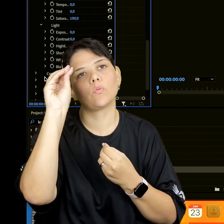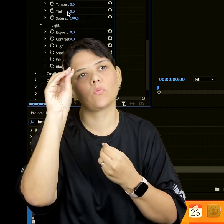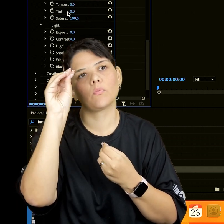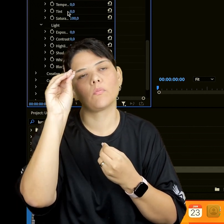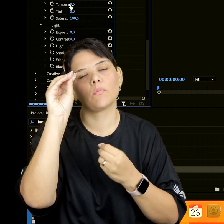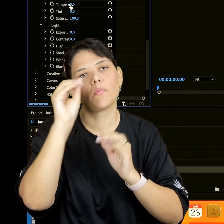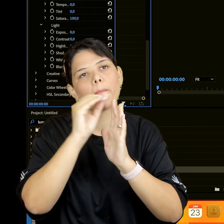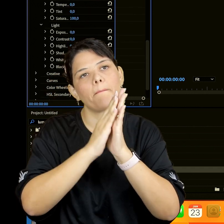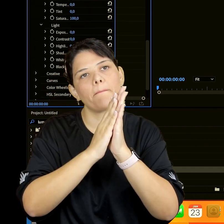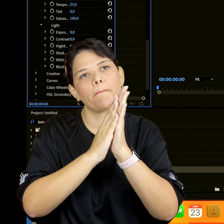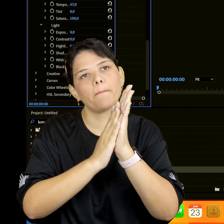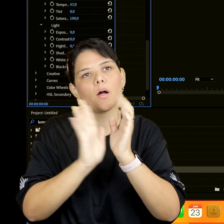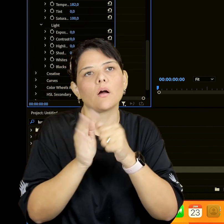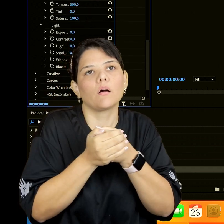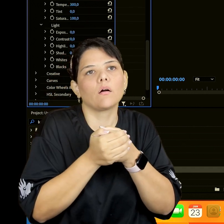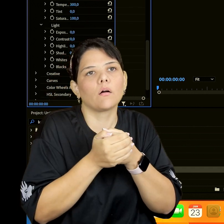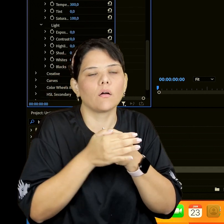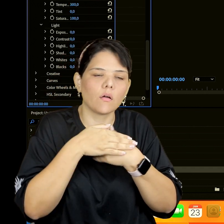Venho.